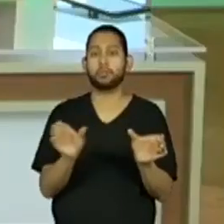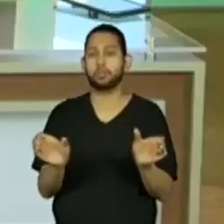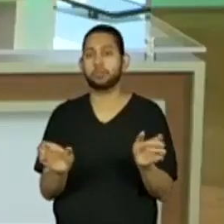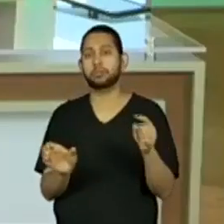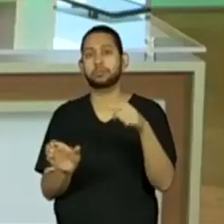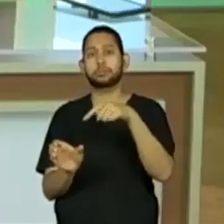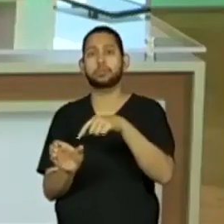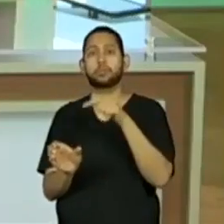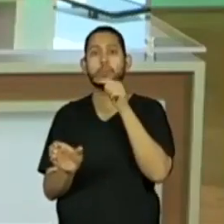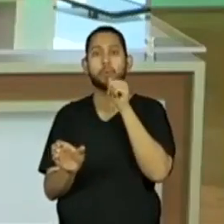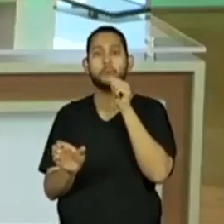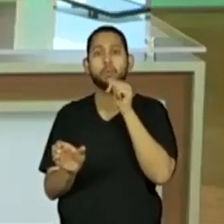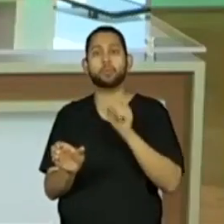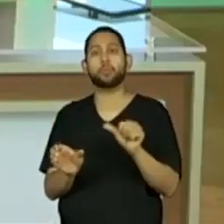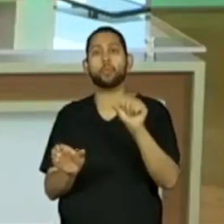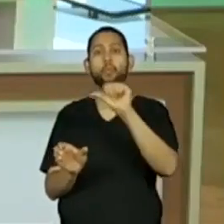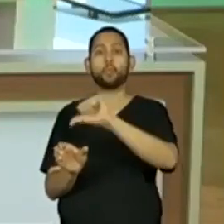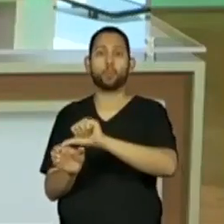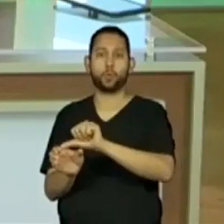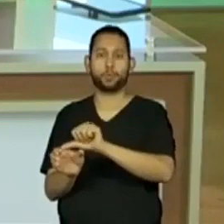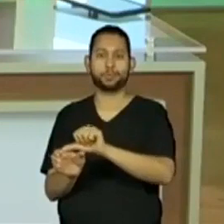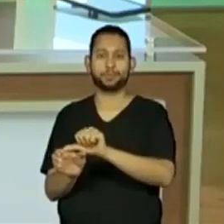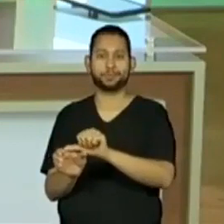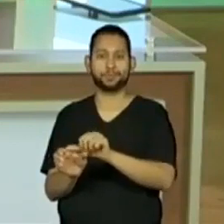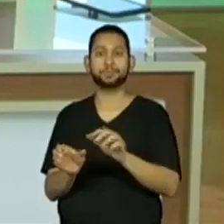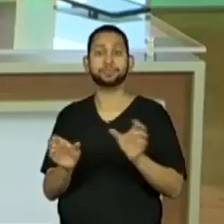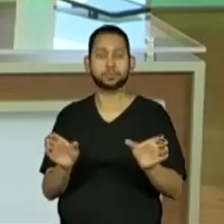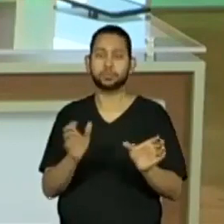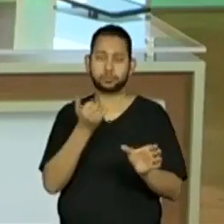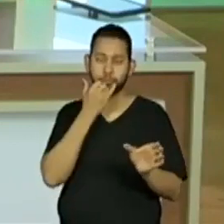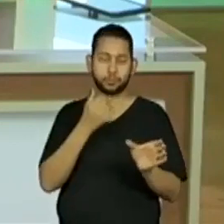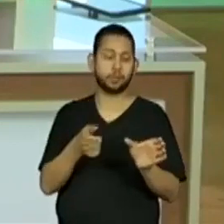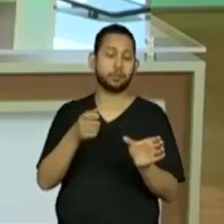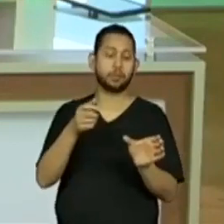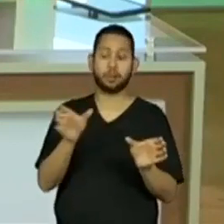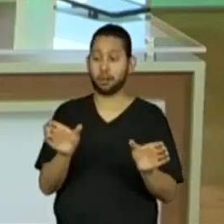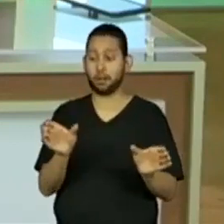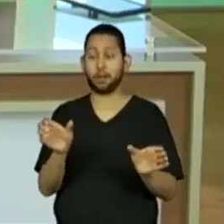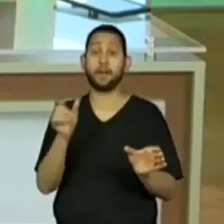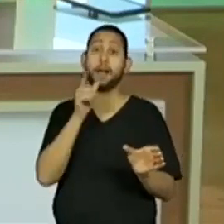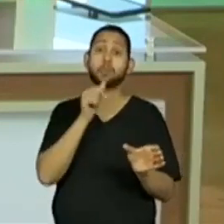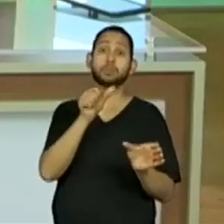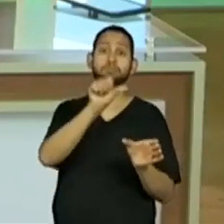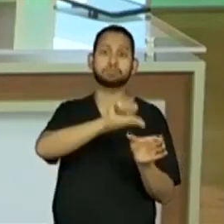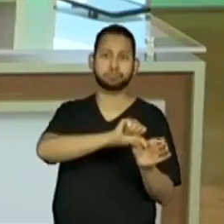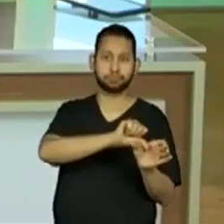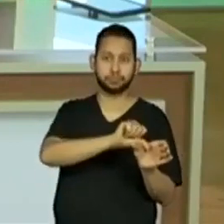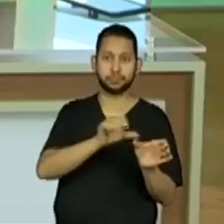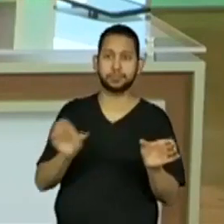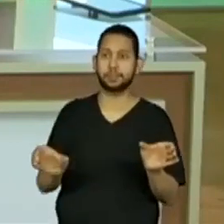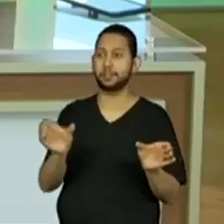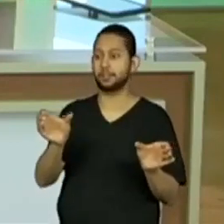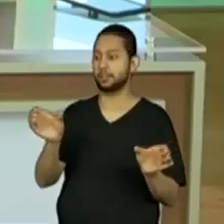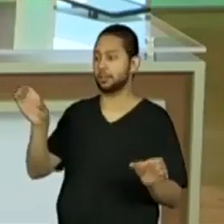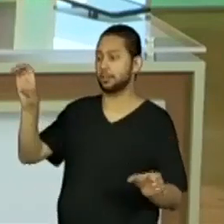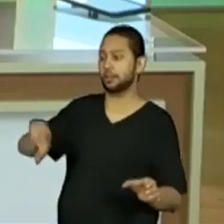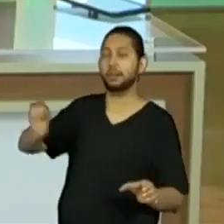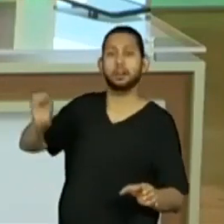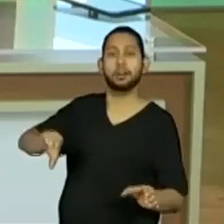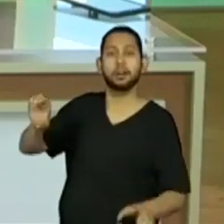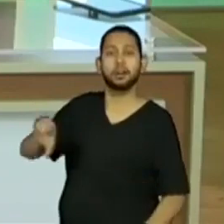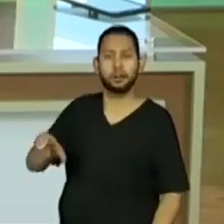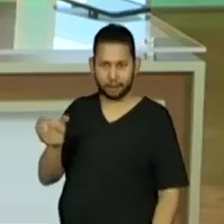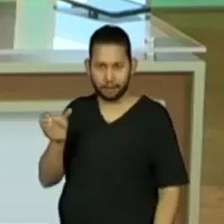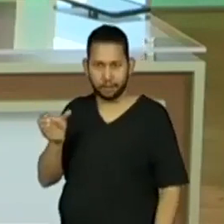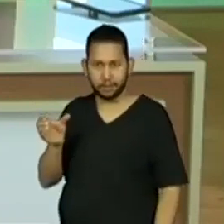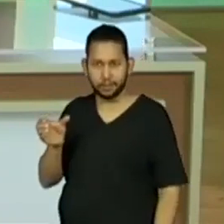temos um copo de vidro que está vazio. Vocês acham que esse copo está vazio? Não. Quem achou que esse copo